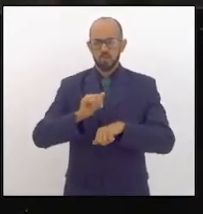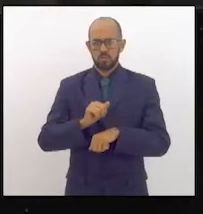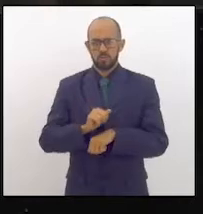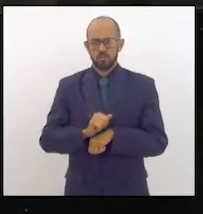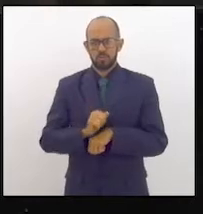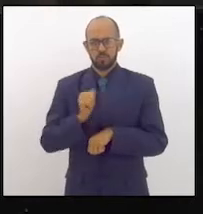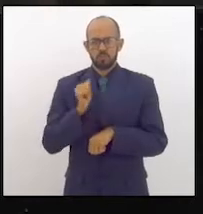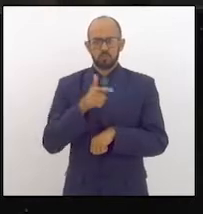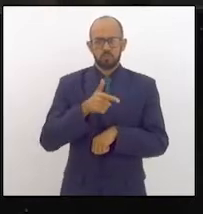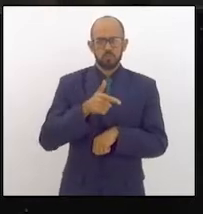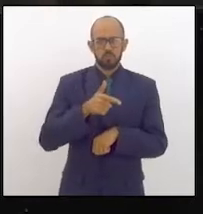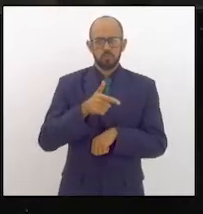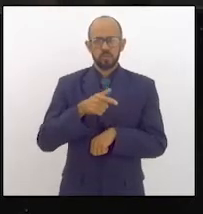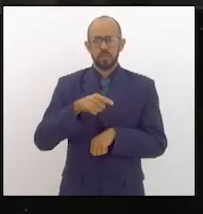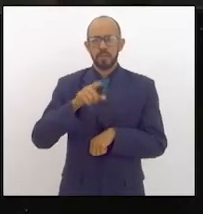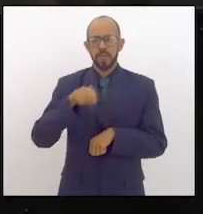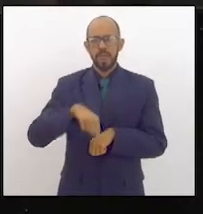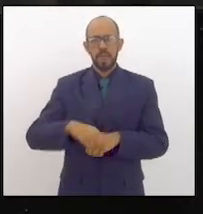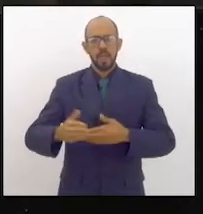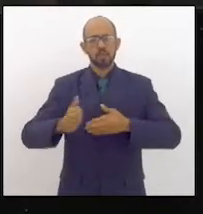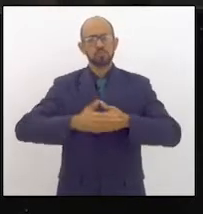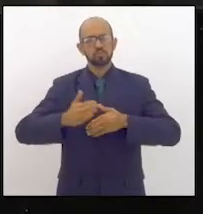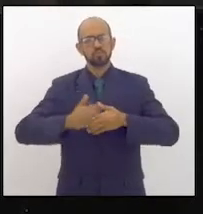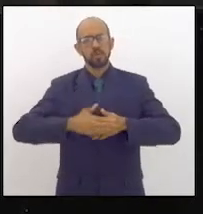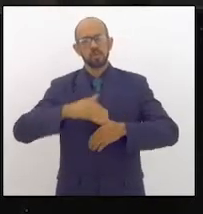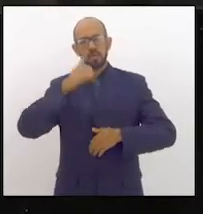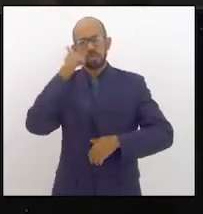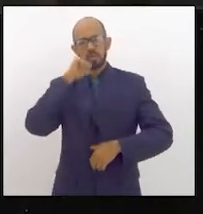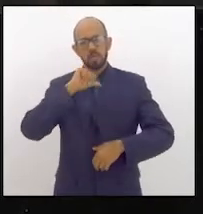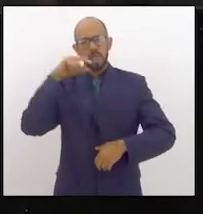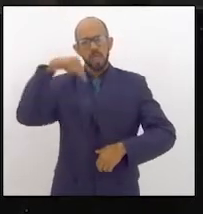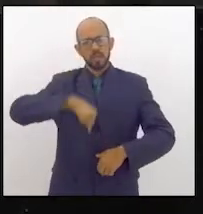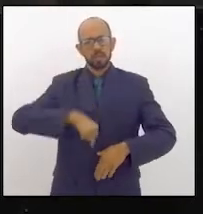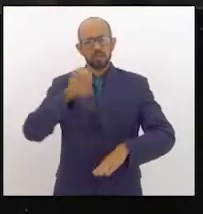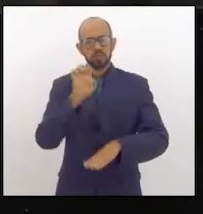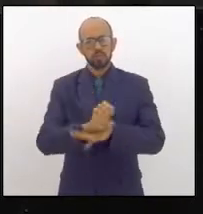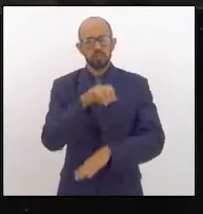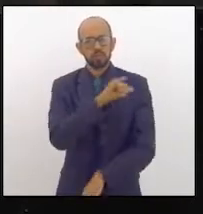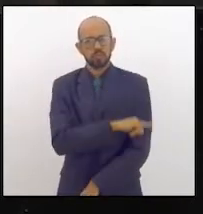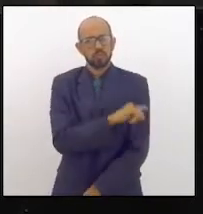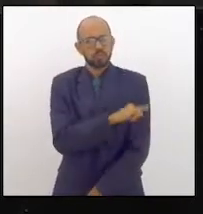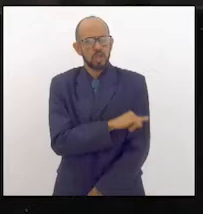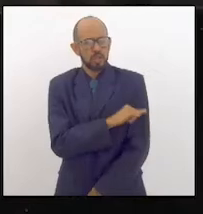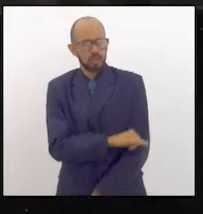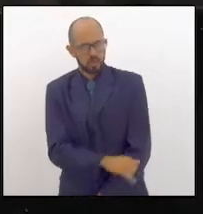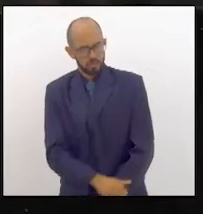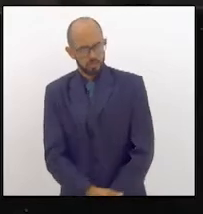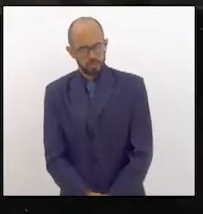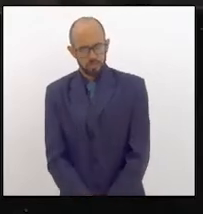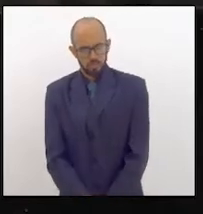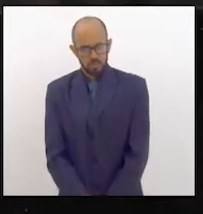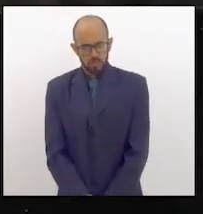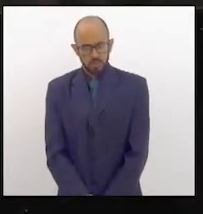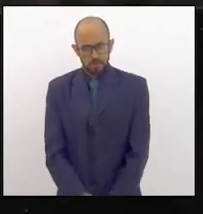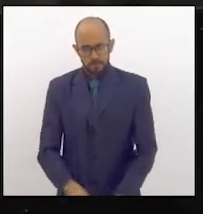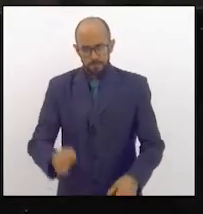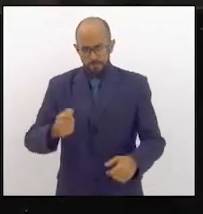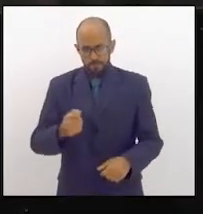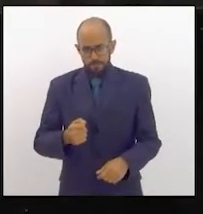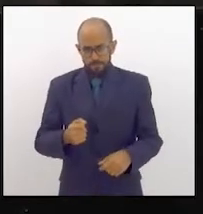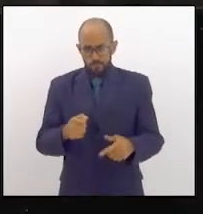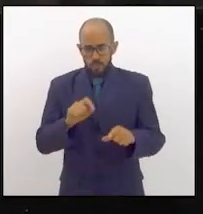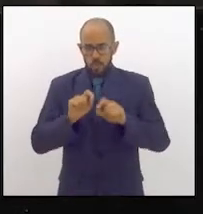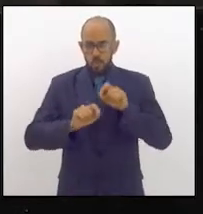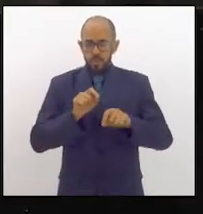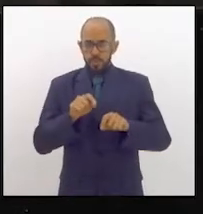do que é ser mulher dentro desse estado do Rio de Janeiro é do que